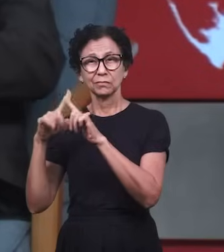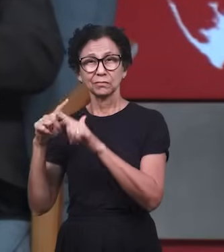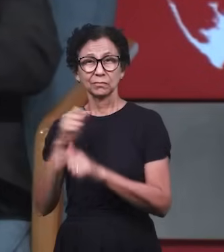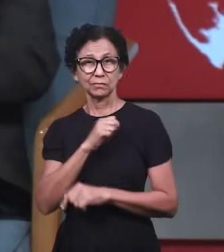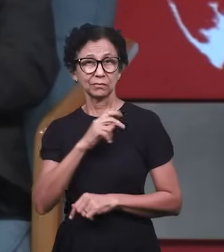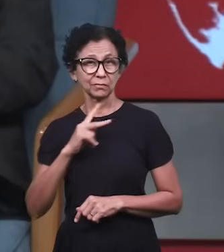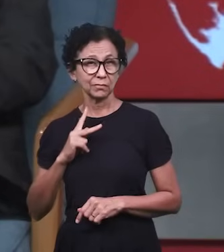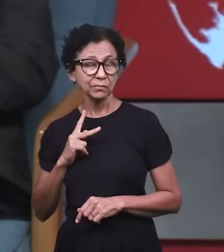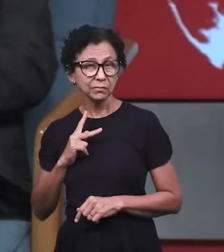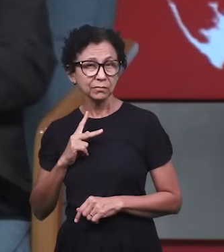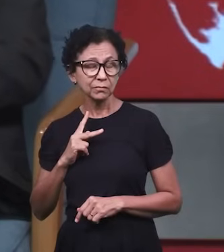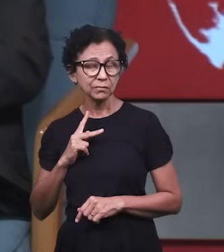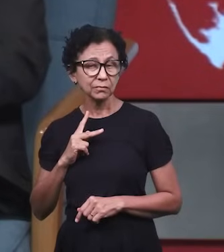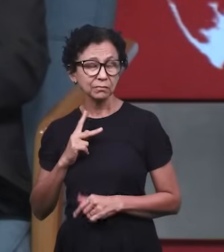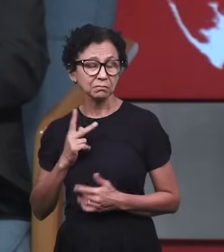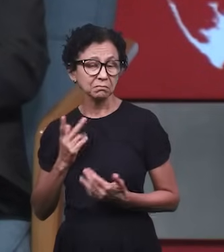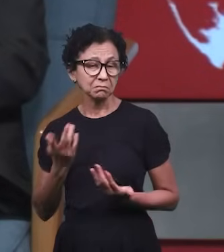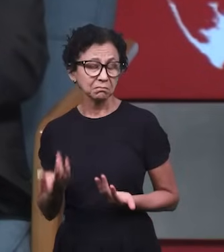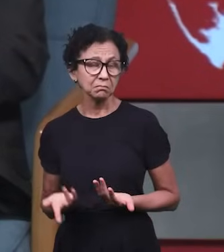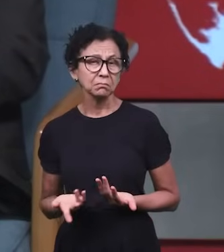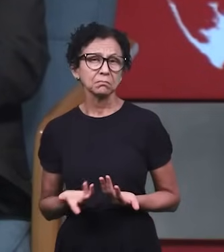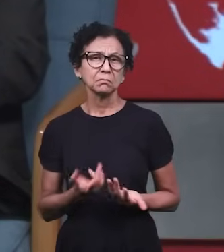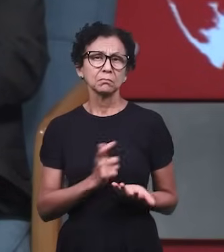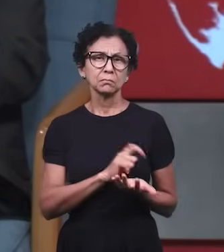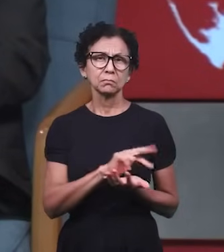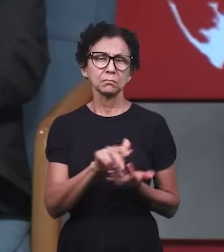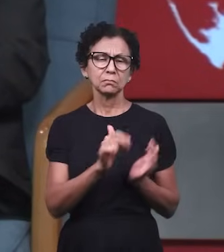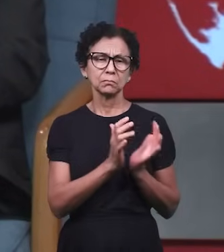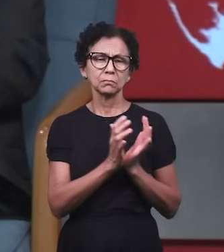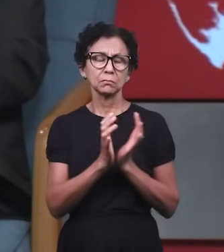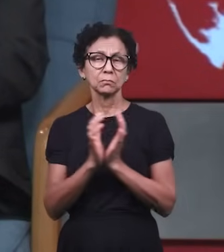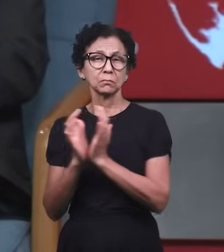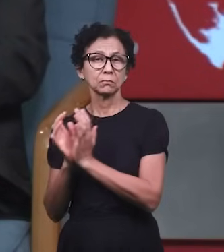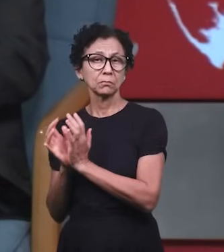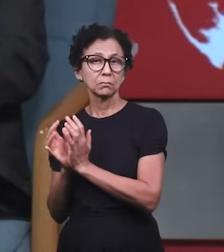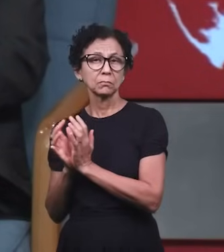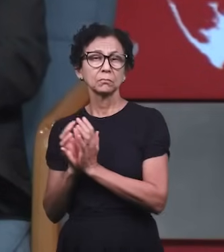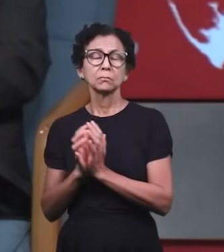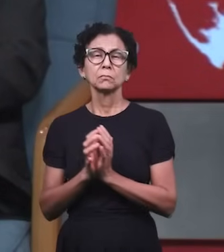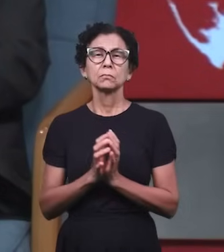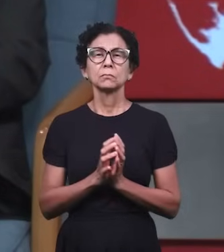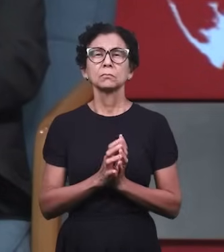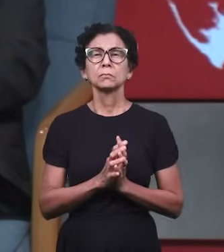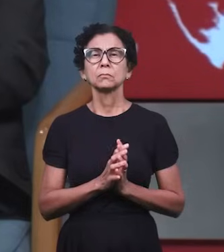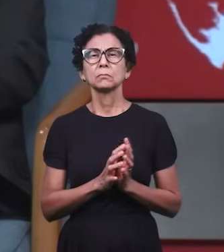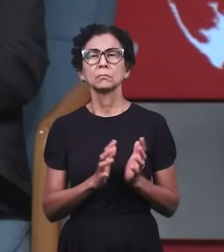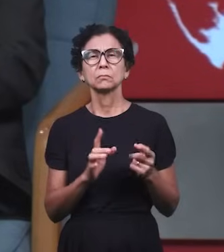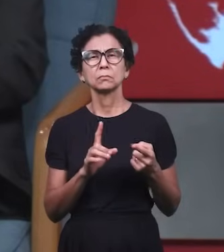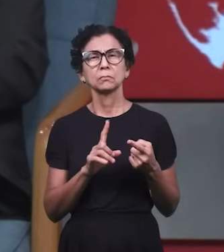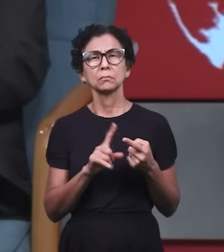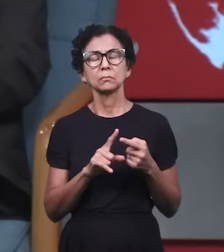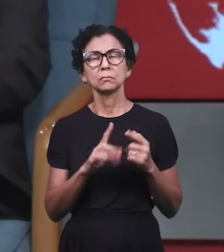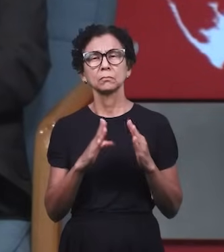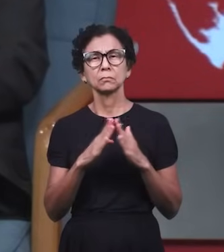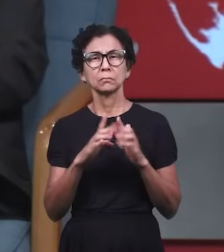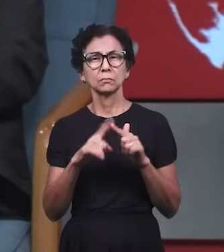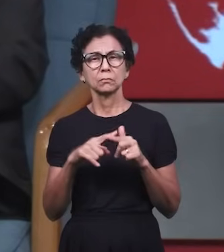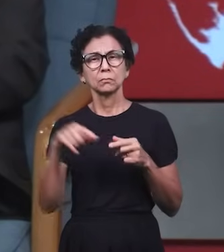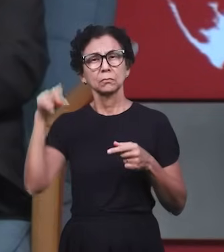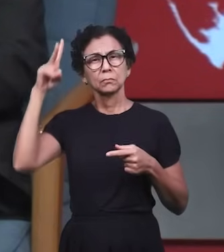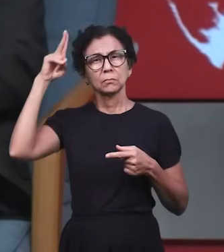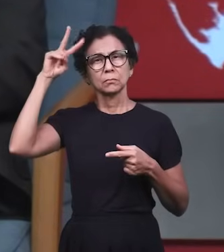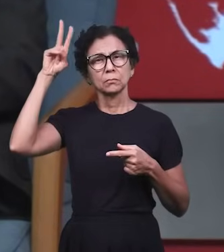Porque há muitos irmãos, há muitos grupos, as chamadas igrejas